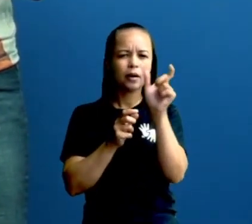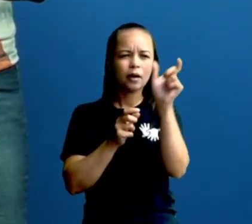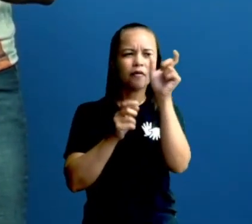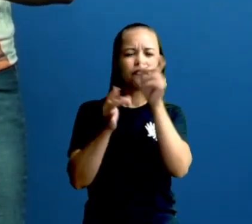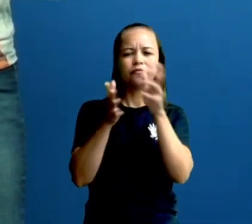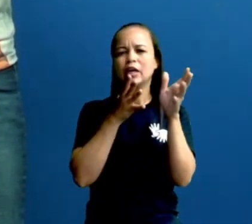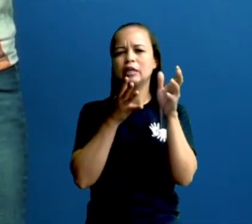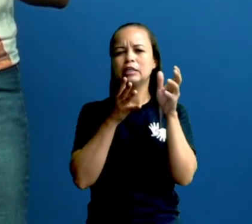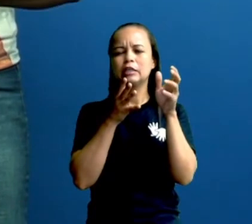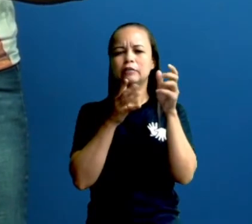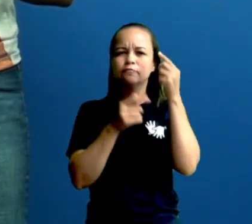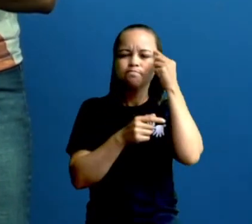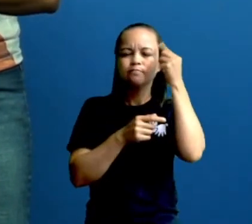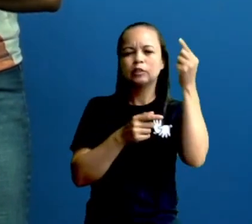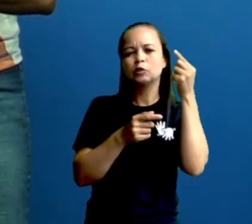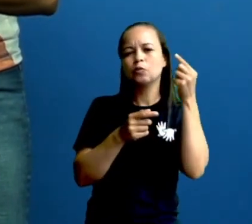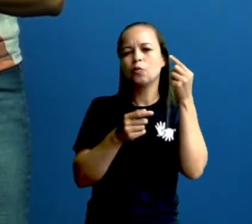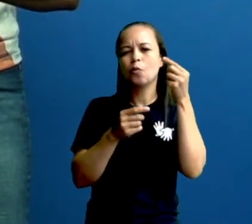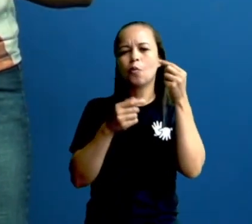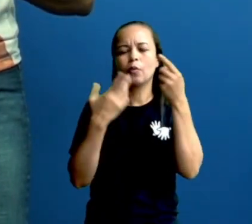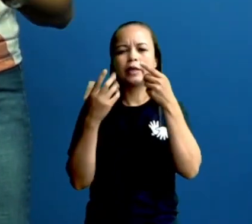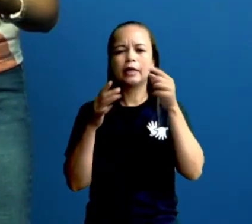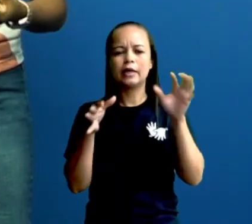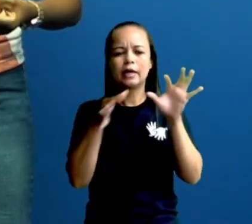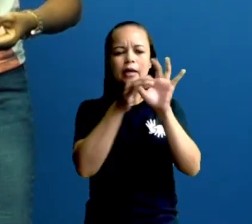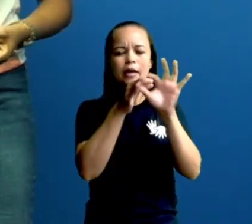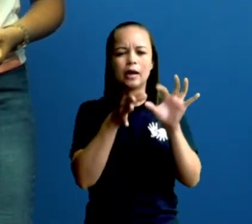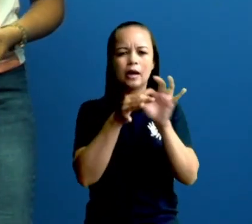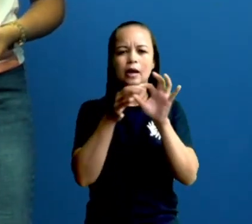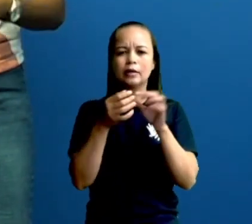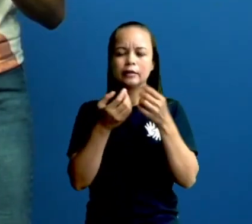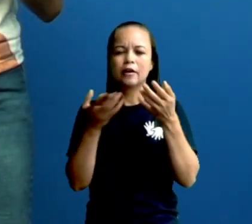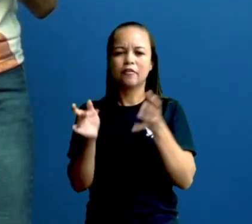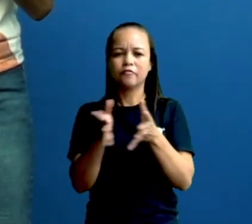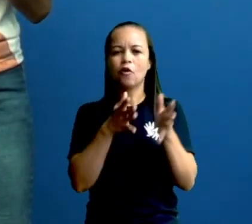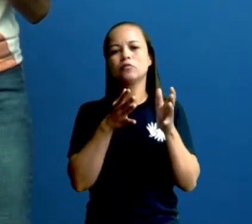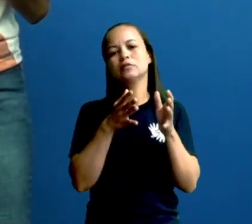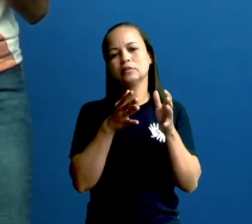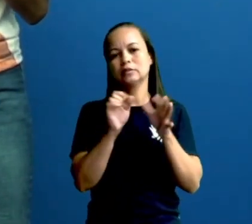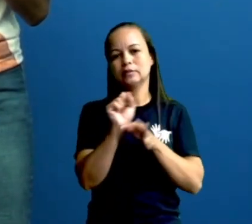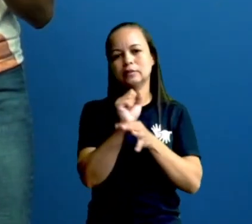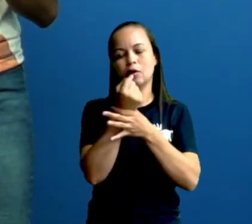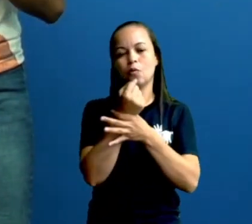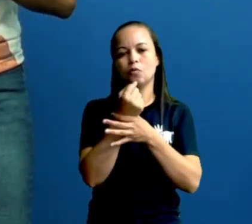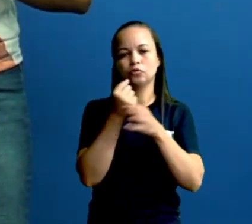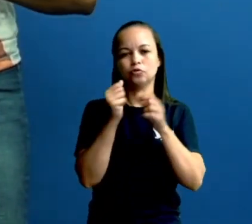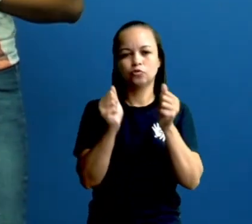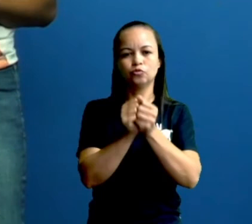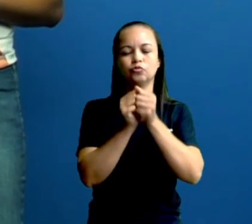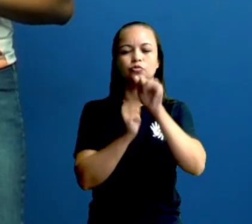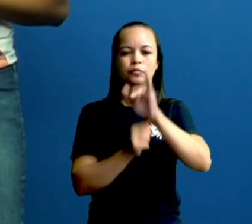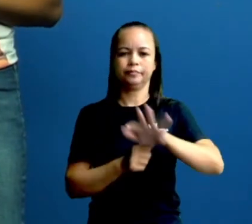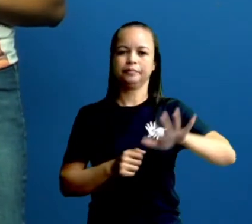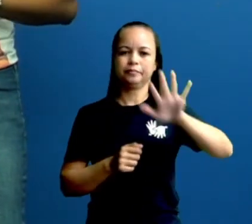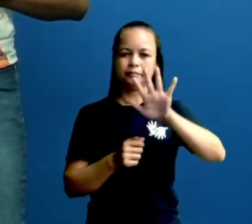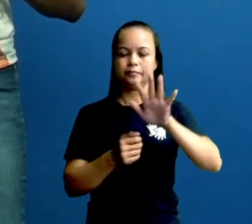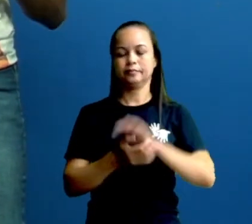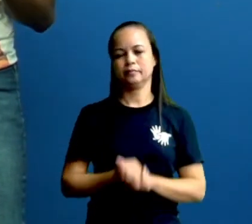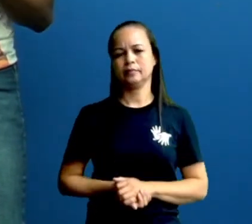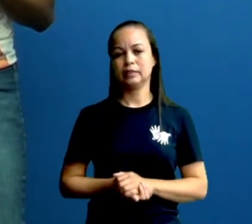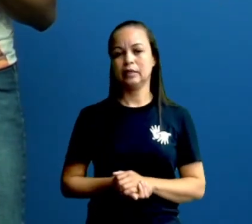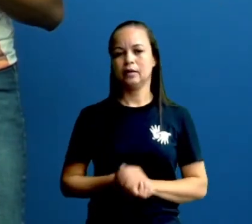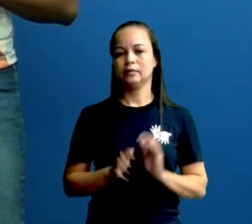identifica algo no texto e que vai dando aquela ideia, que reforça com a imagem. Certinho? Será que você aí de